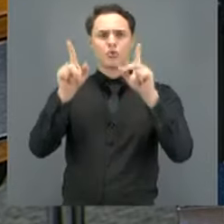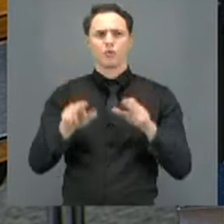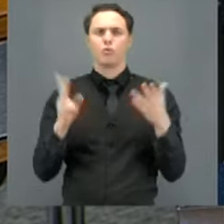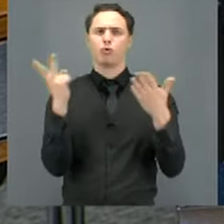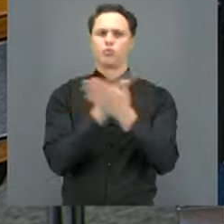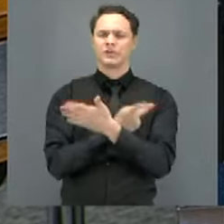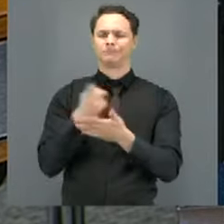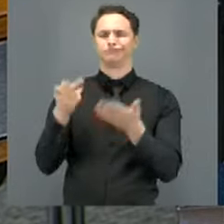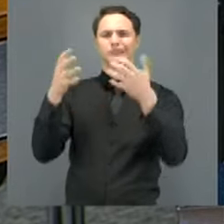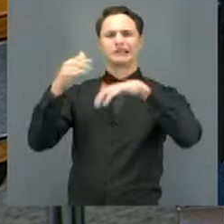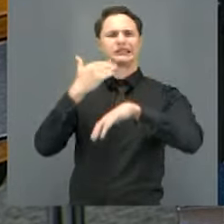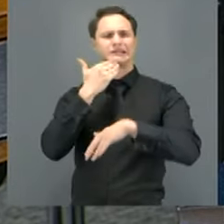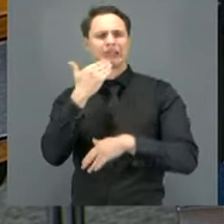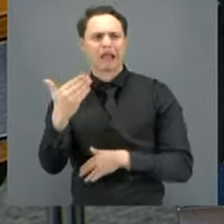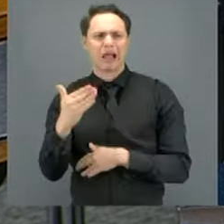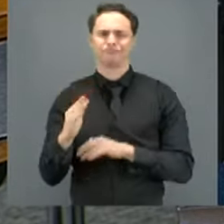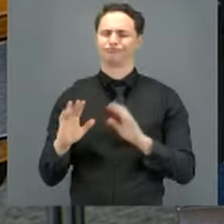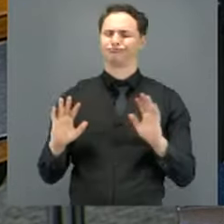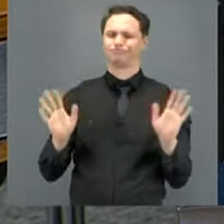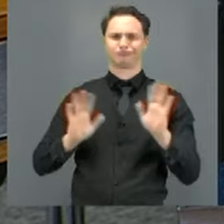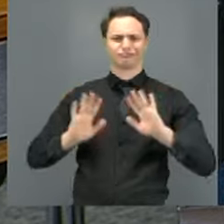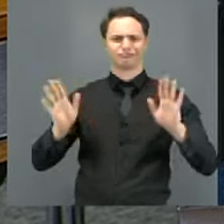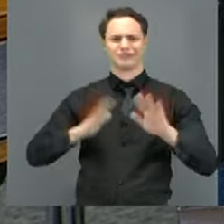não querem ficar pedindo, o tempo todo